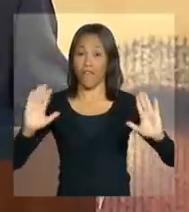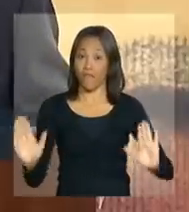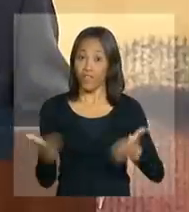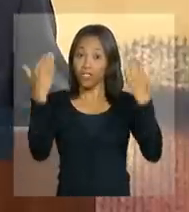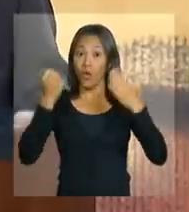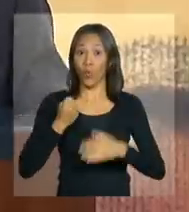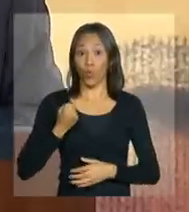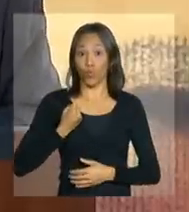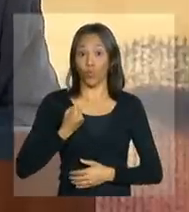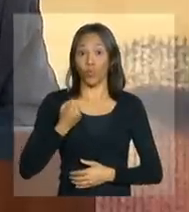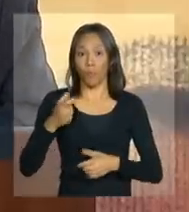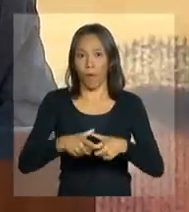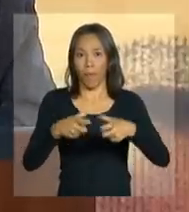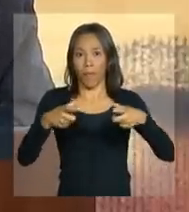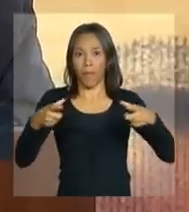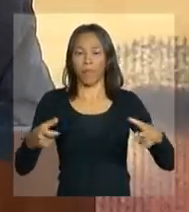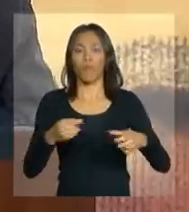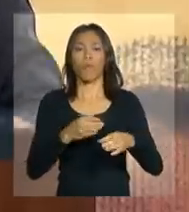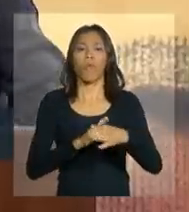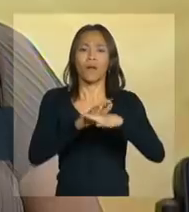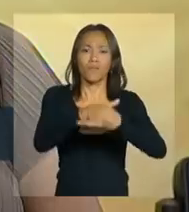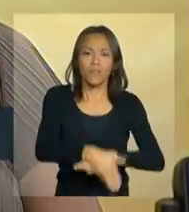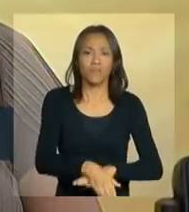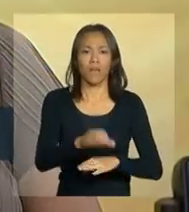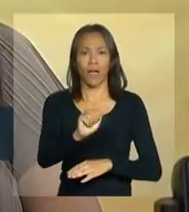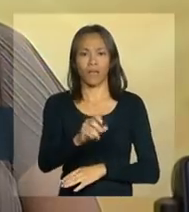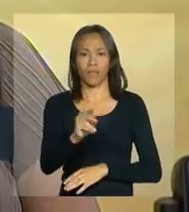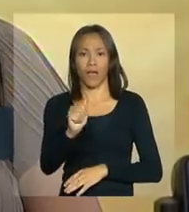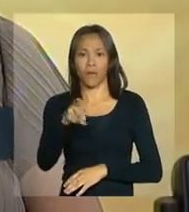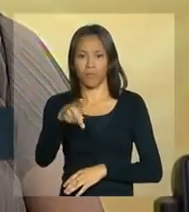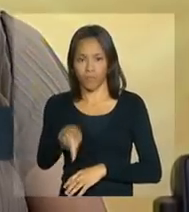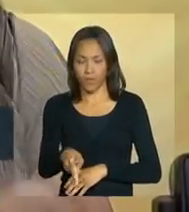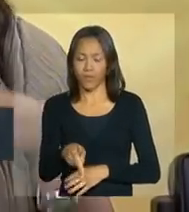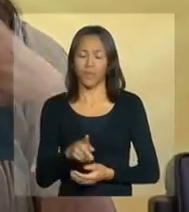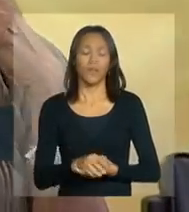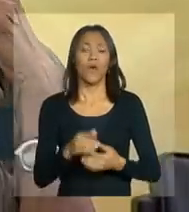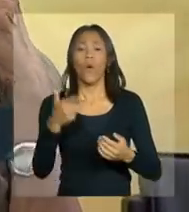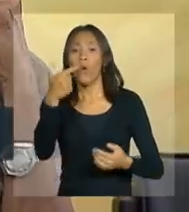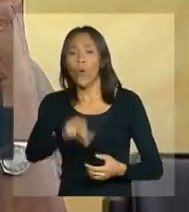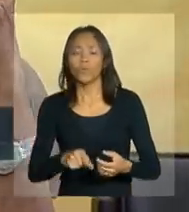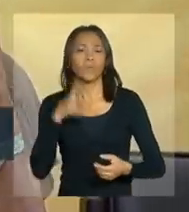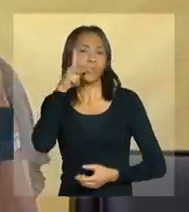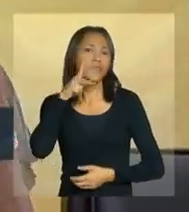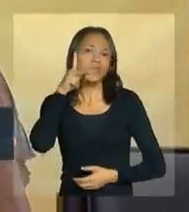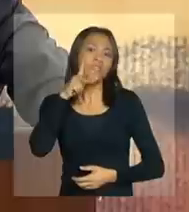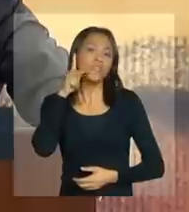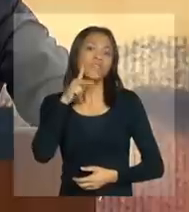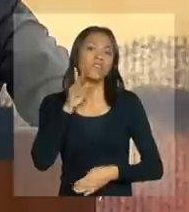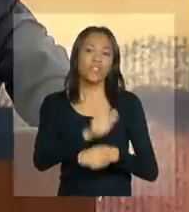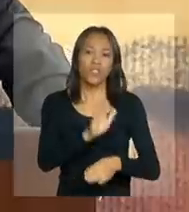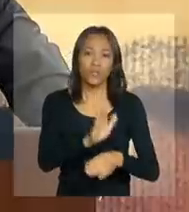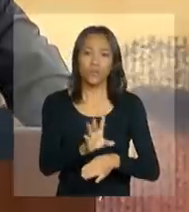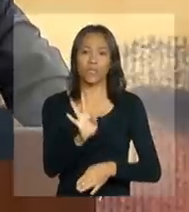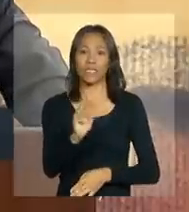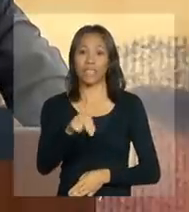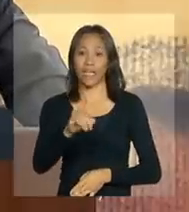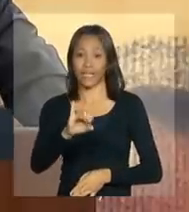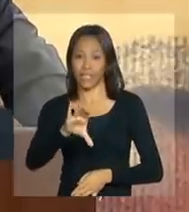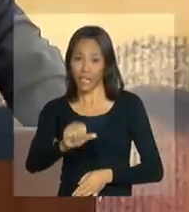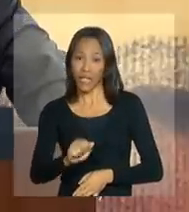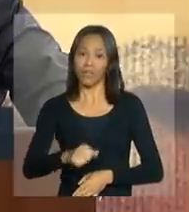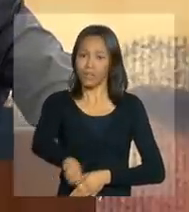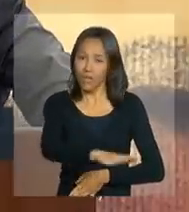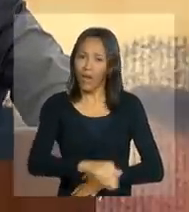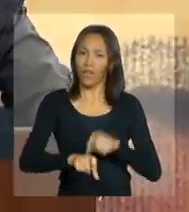de quilombolas com acesso a adap né segunda questão importante é a política de assistência técnica e extensão Rural que a ministra Teresa já